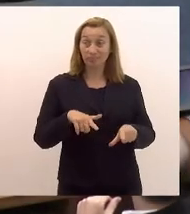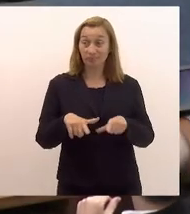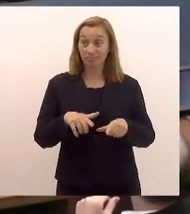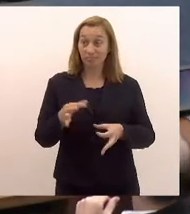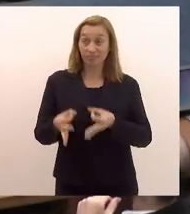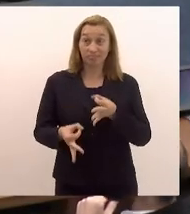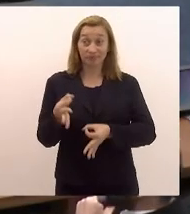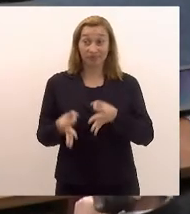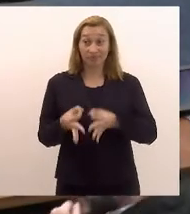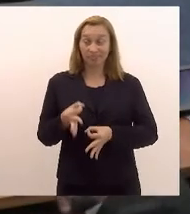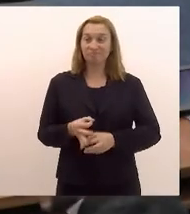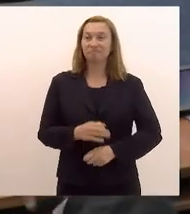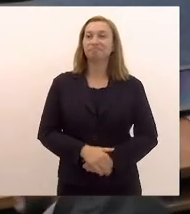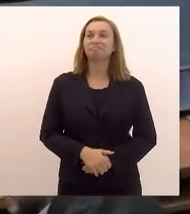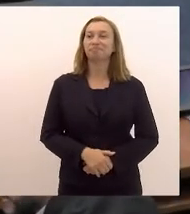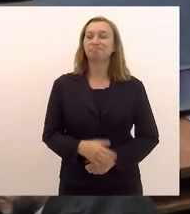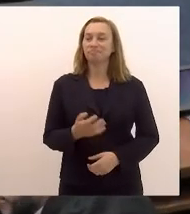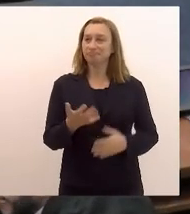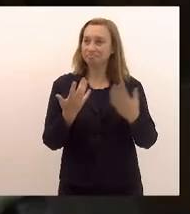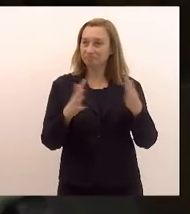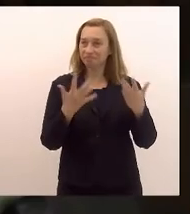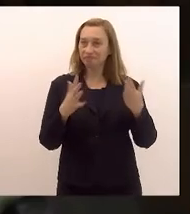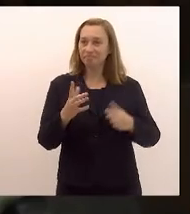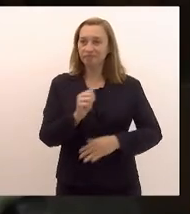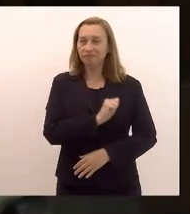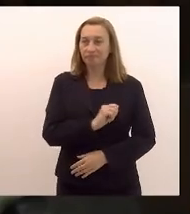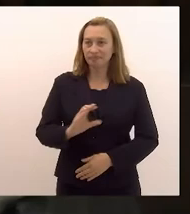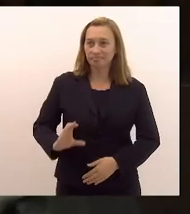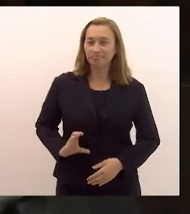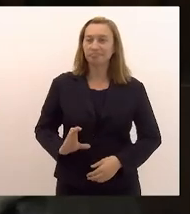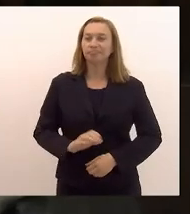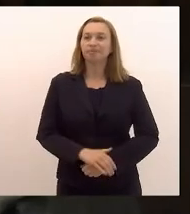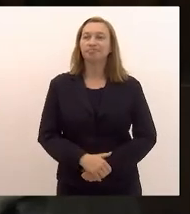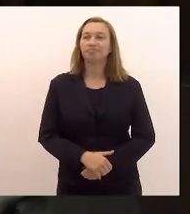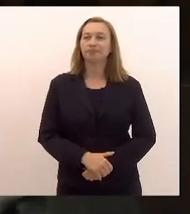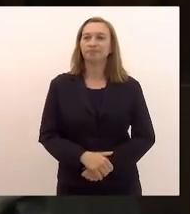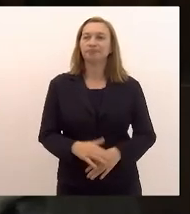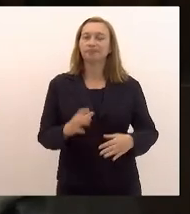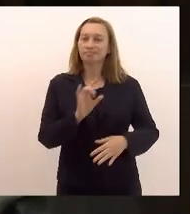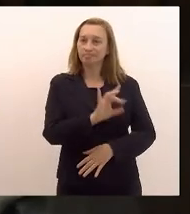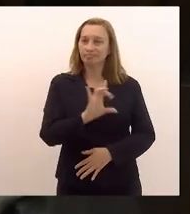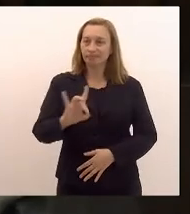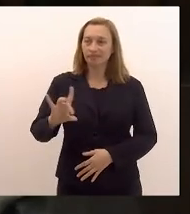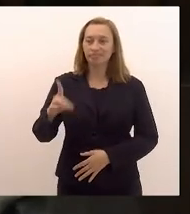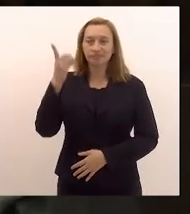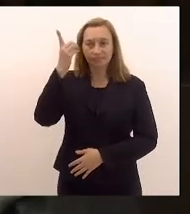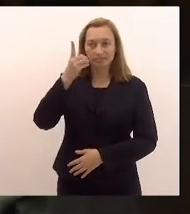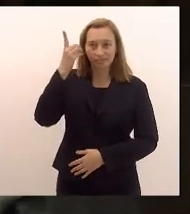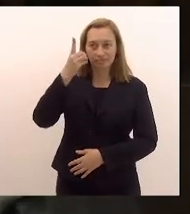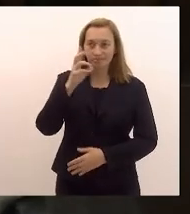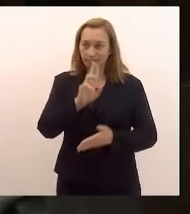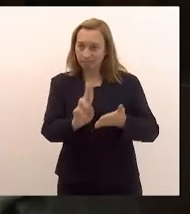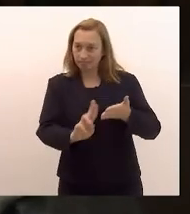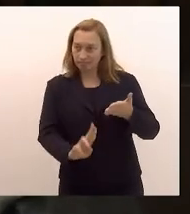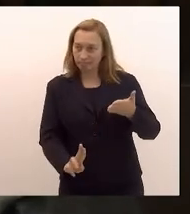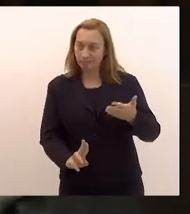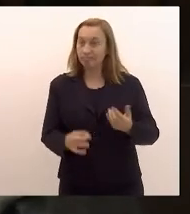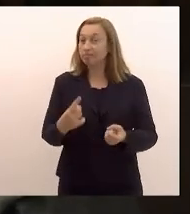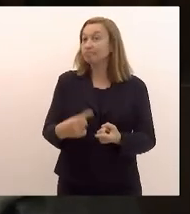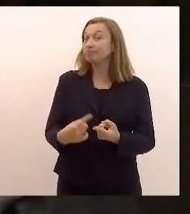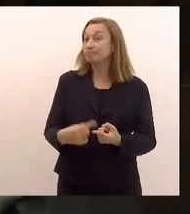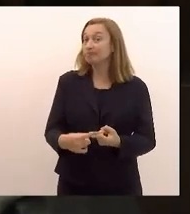júri queria saudar o presidente André Ceciliano e vou saudar cada Deputado nominalmente Presidente